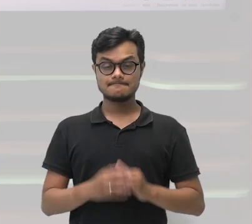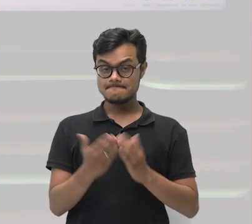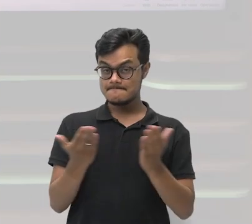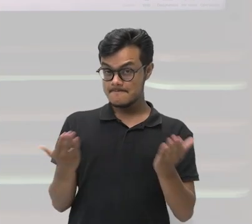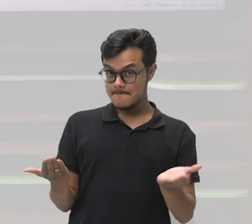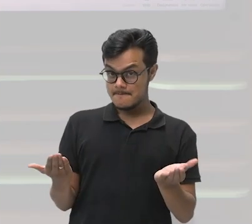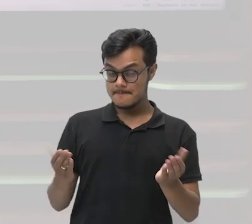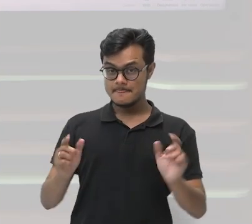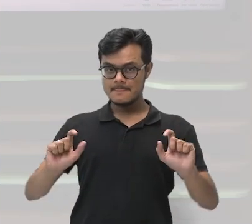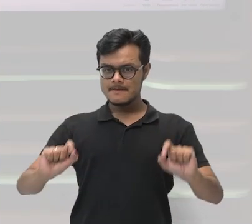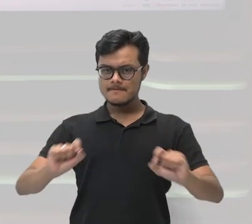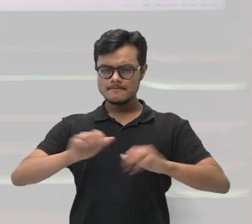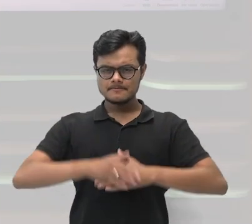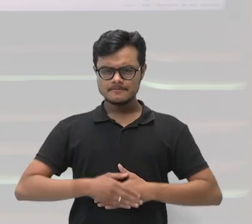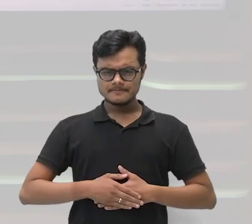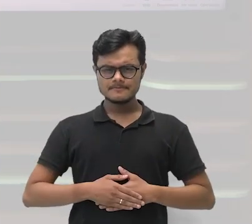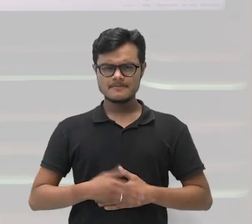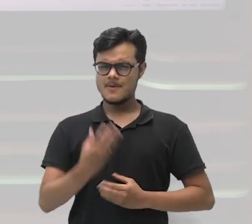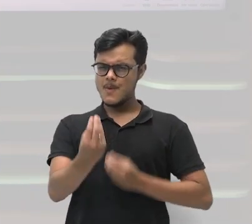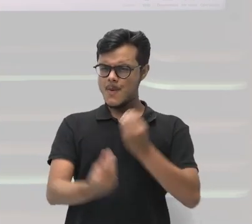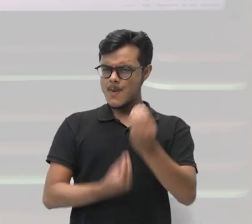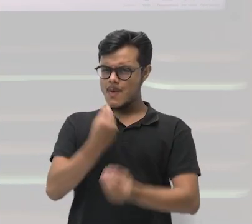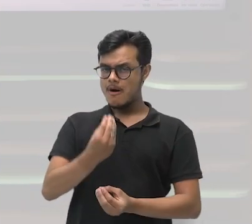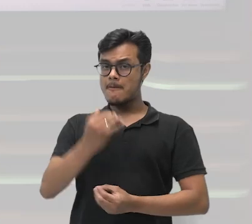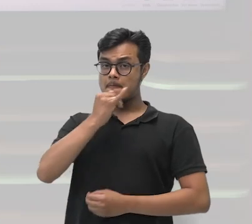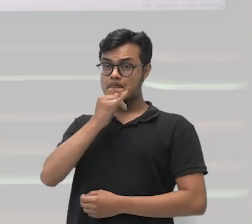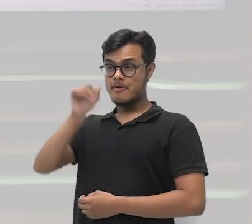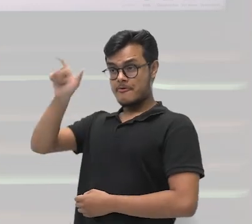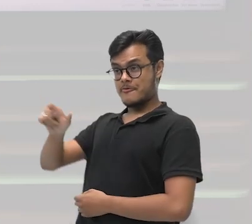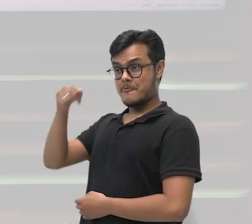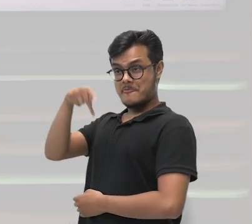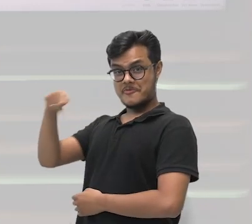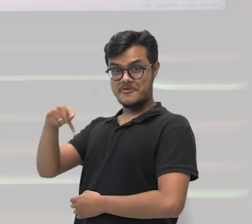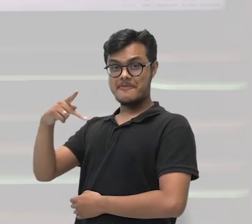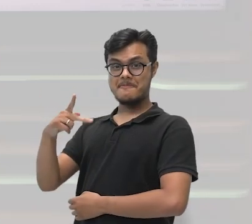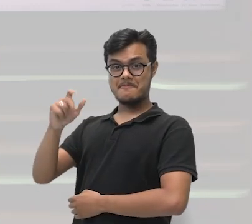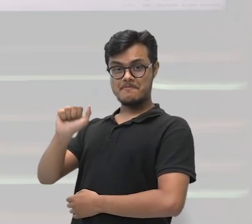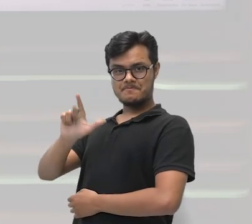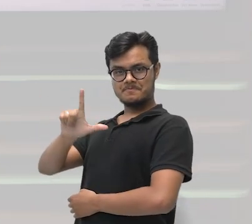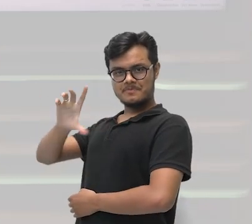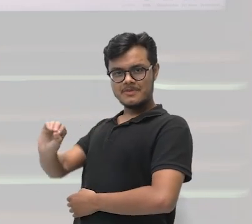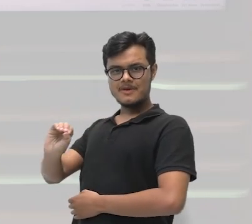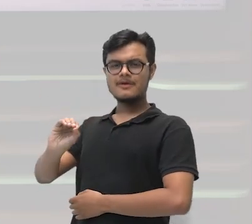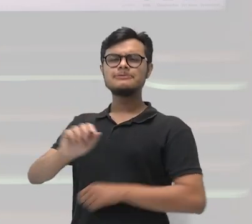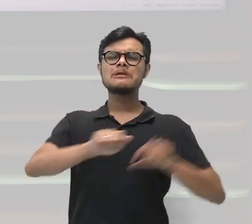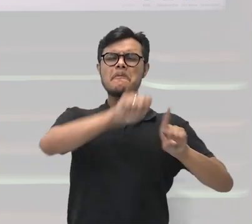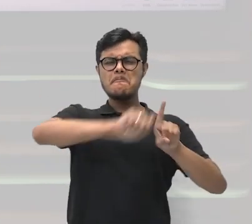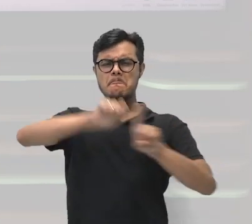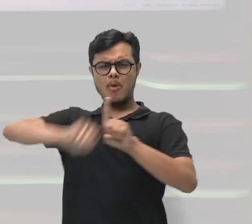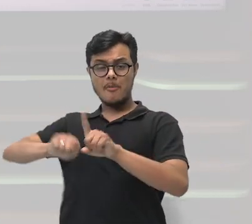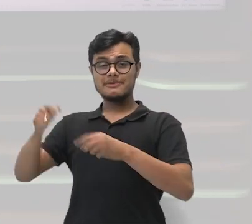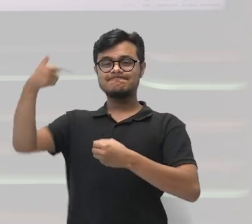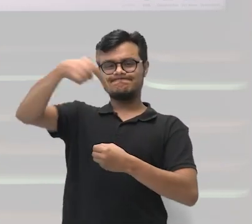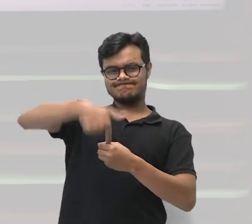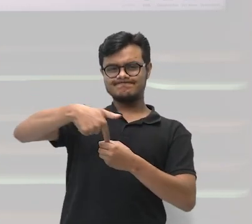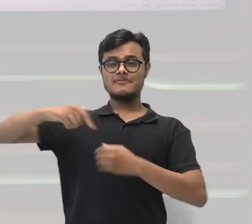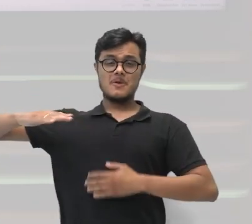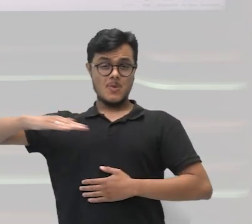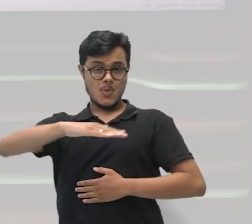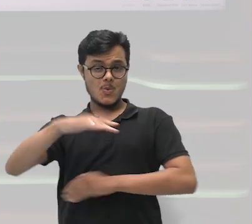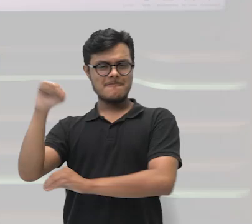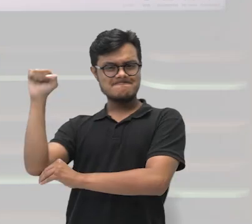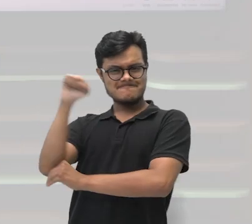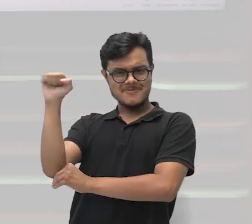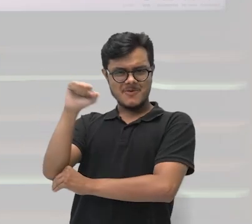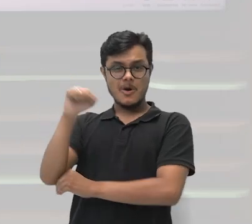Então, pessoal, vamos verificar então, né, quanto que o professor Paulo gastou aí, né, consumiu aí de combustível aí no carro